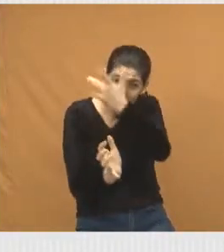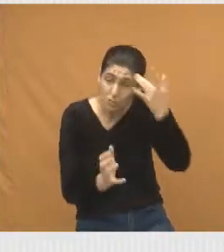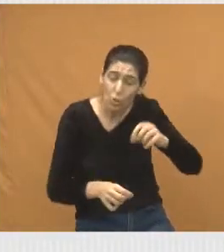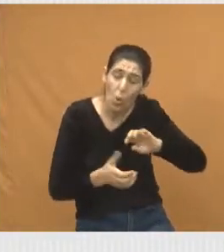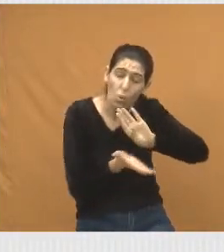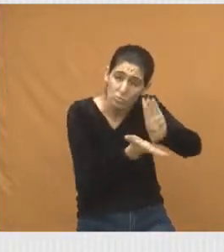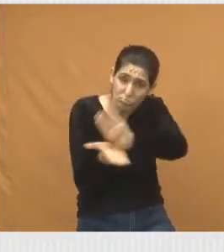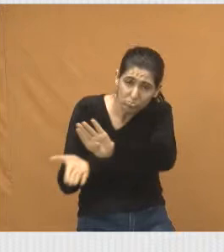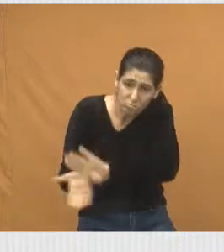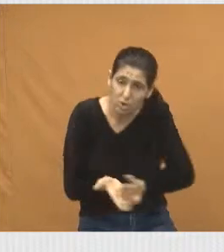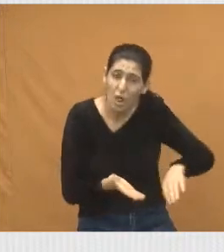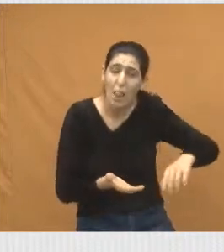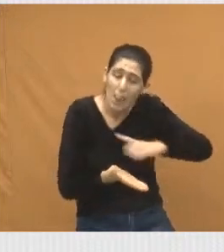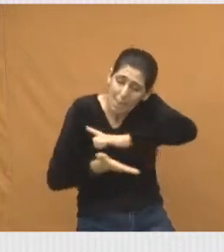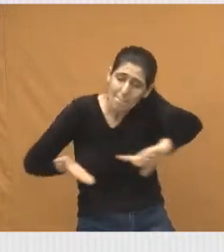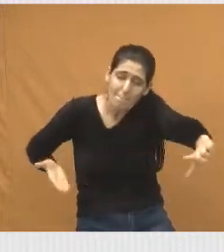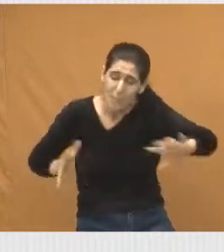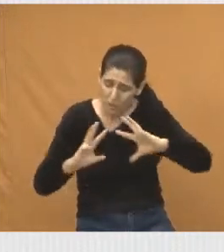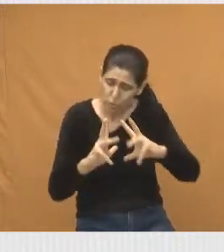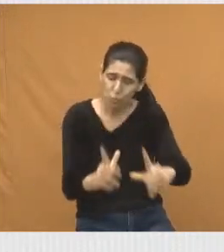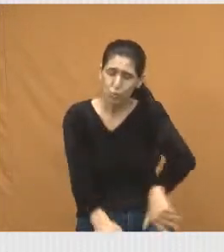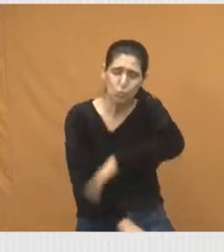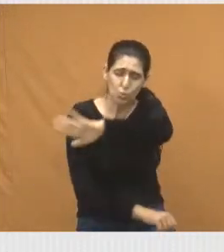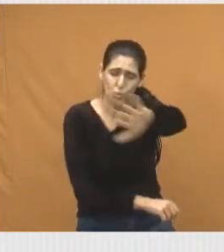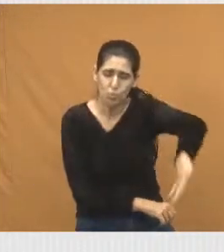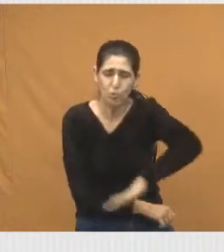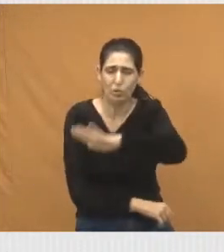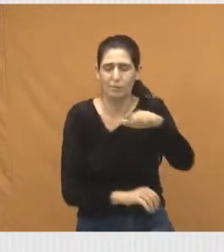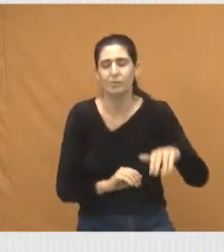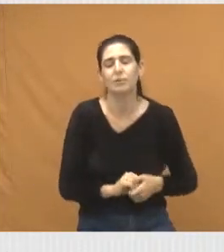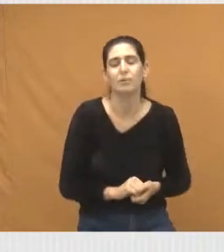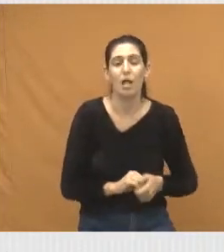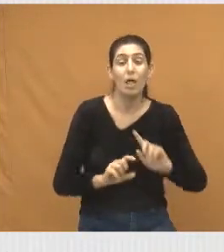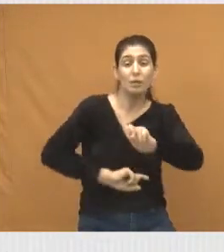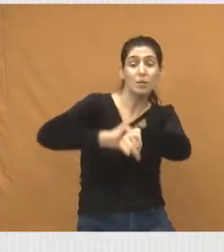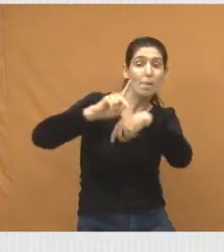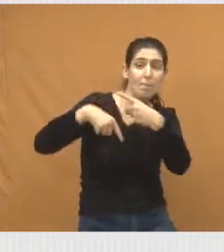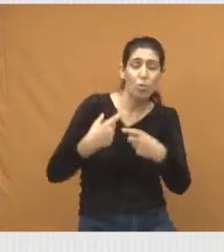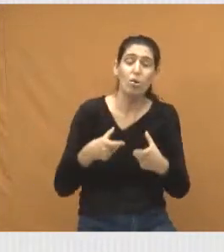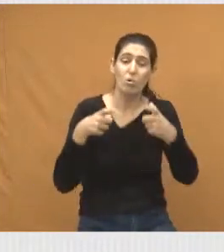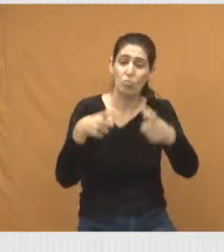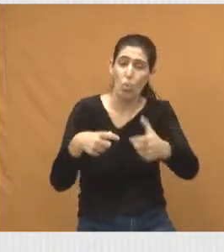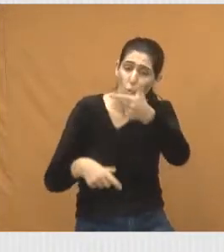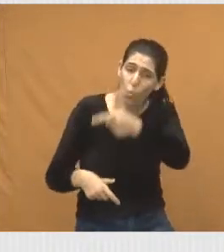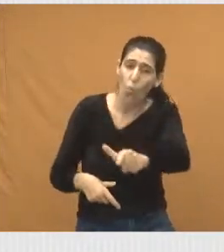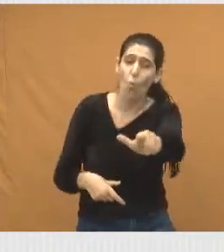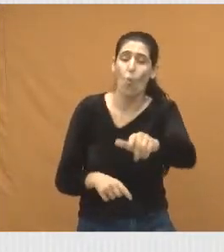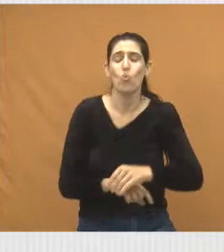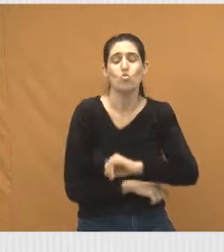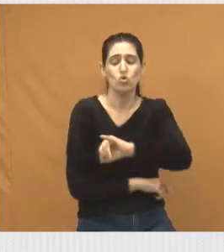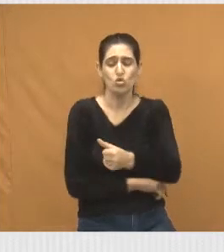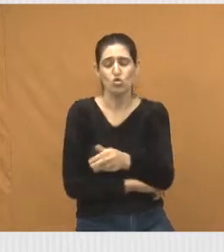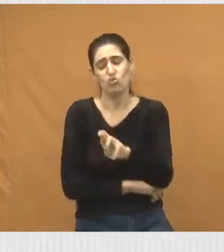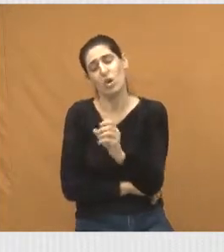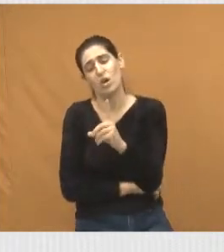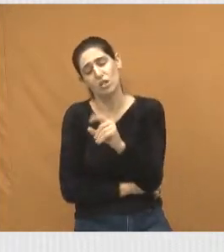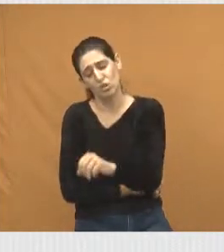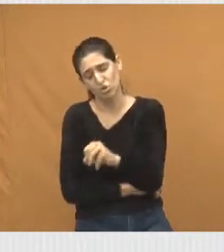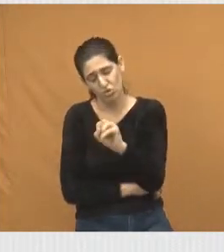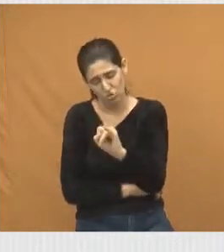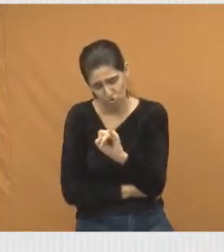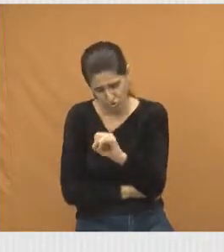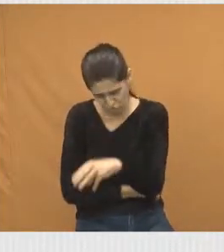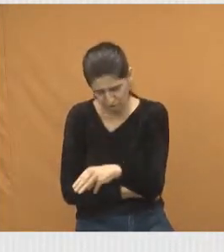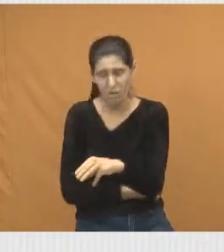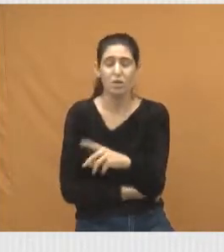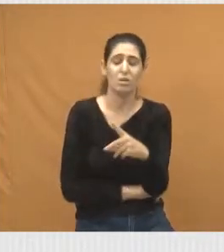Santo Antônio e Jardim das Oliveiras, eles iam ali para o Jardim das Indústrias, se não me engano, fazer um trecho. Mas agora eu peço, por que não começa então